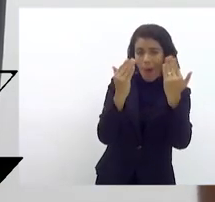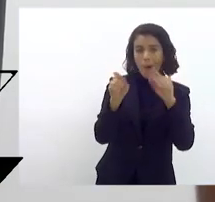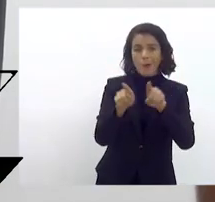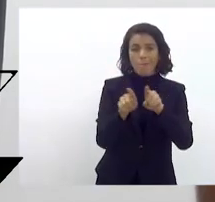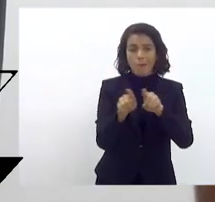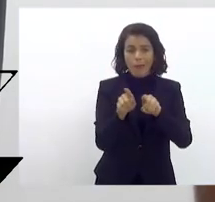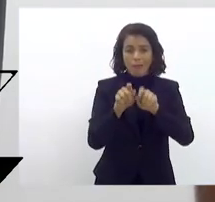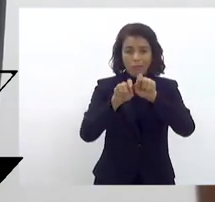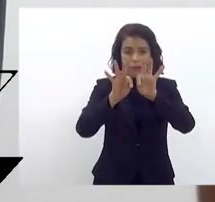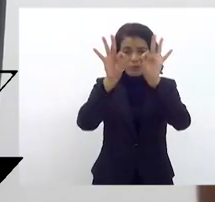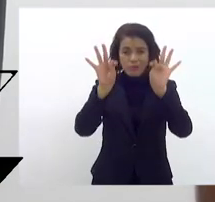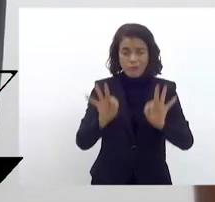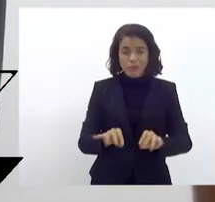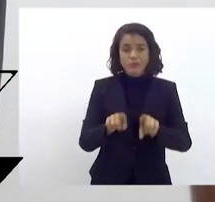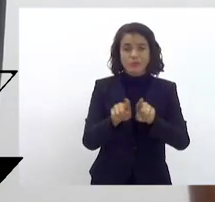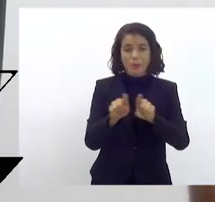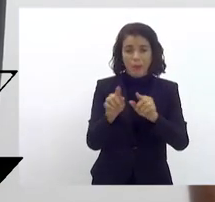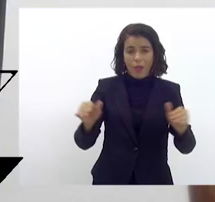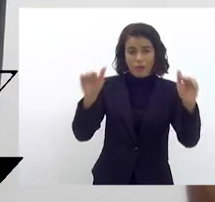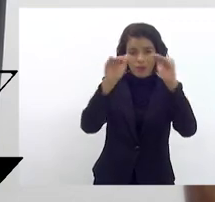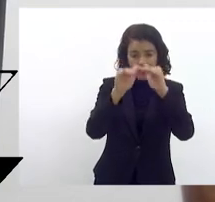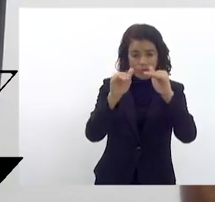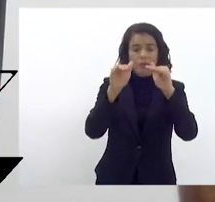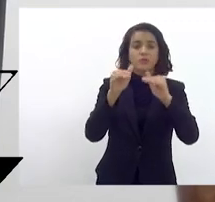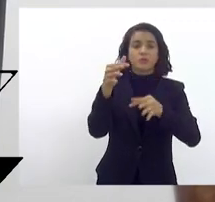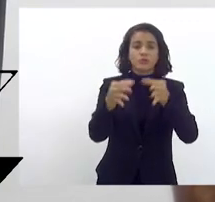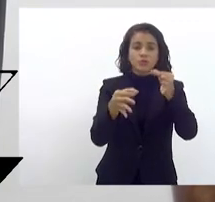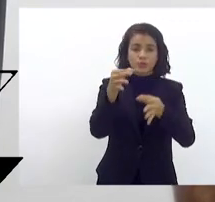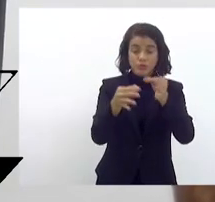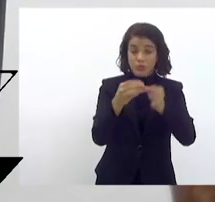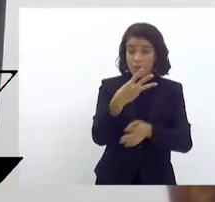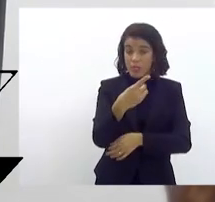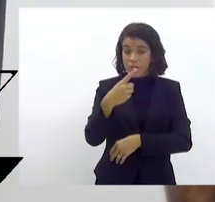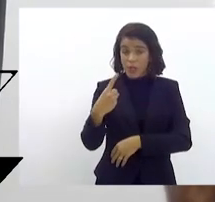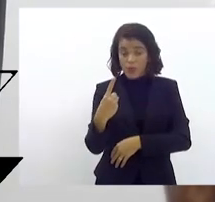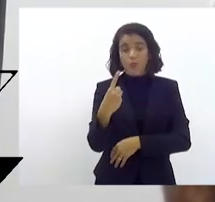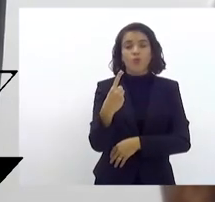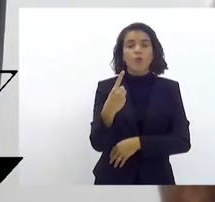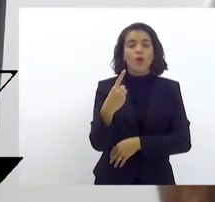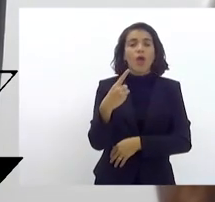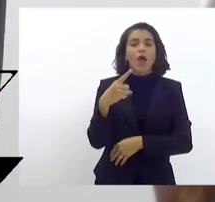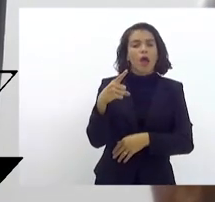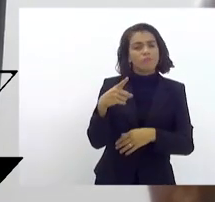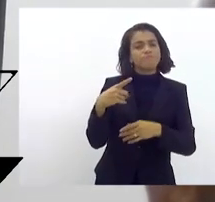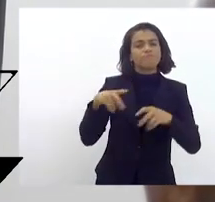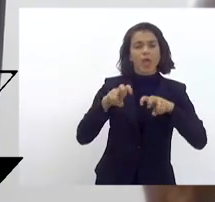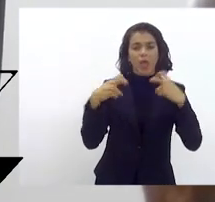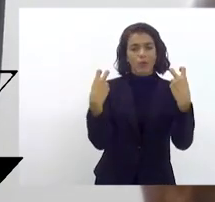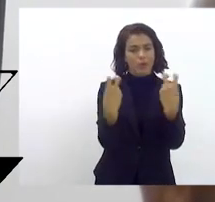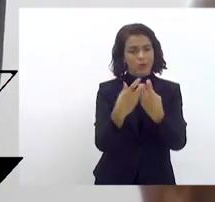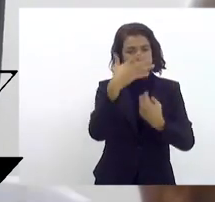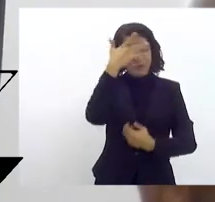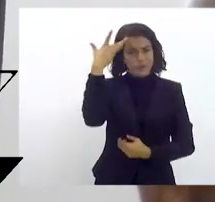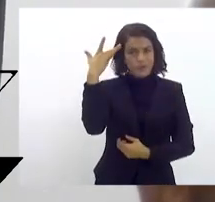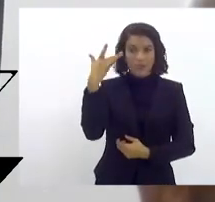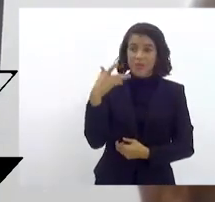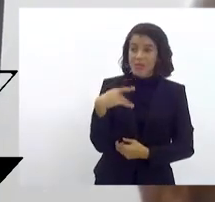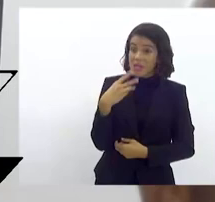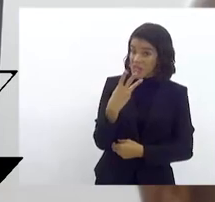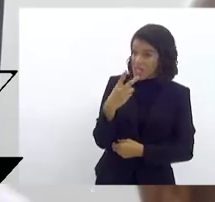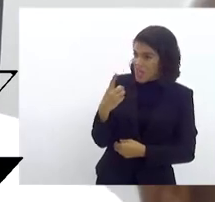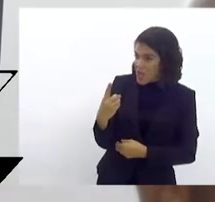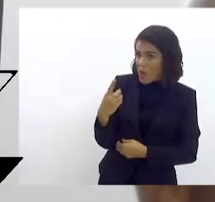24 oitiva de autoridades do sistema de Justiça 31 oitiva de autoridade do sistema de Justiça Criminal gente